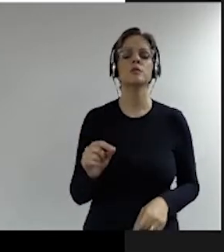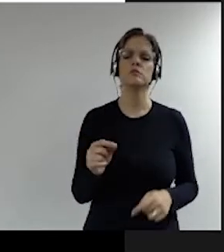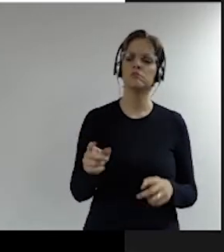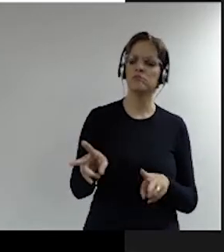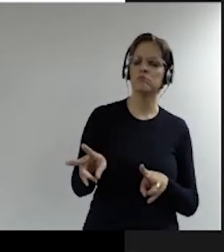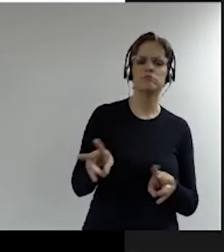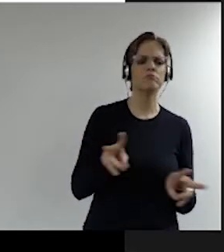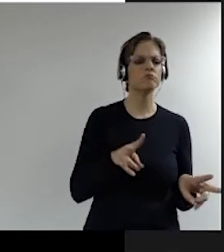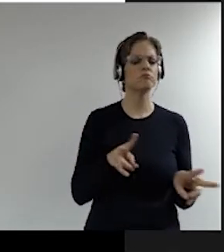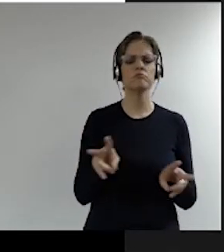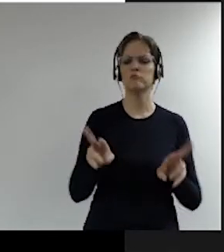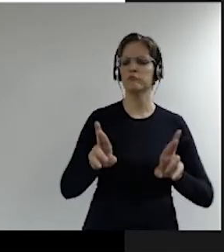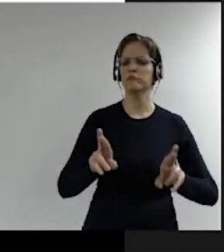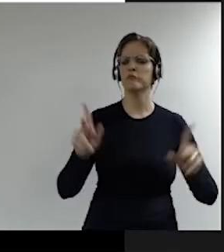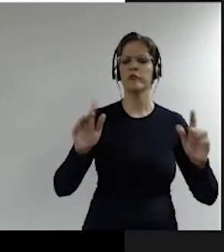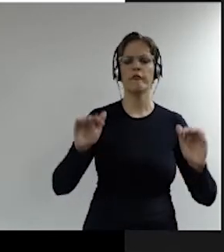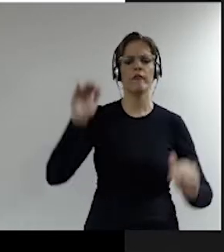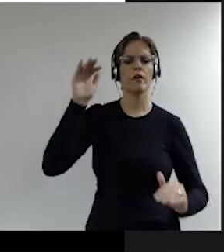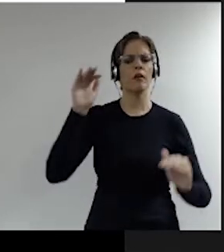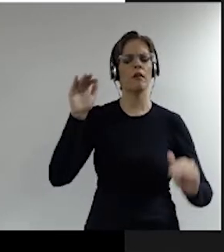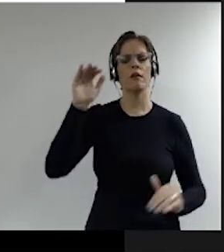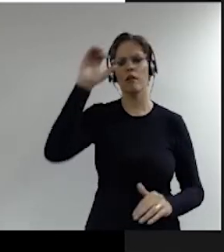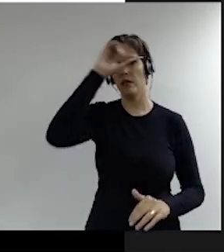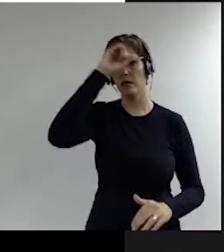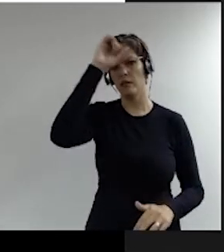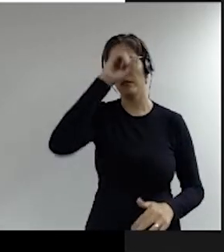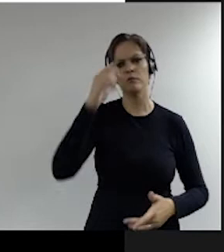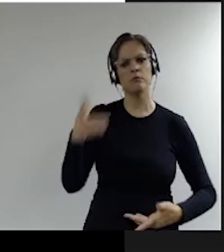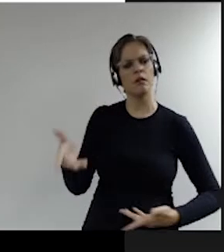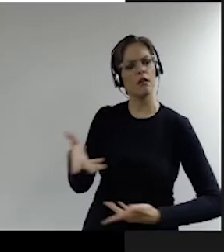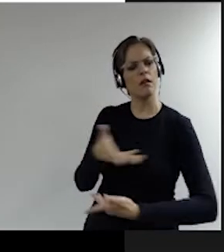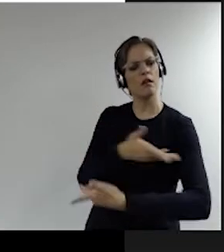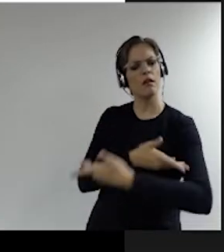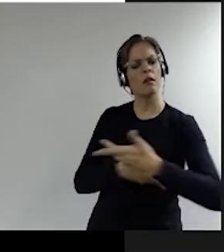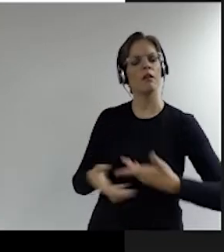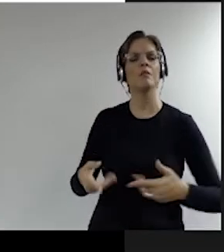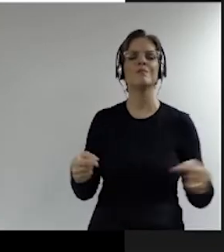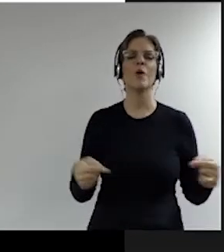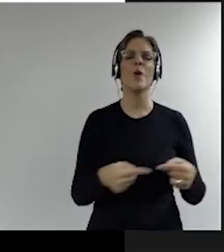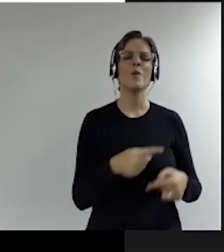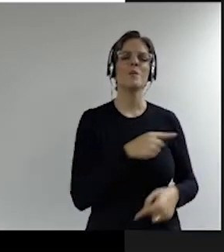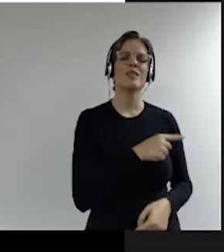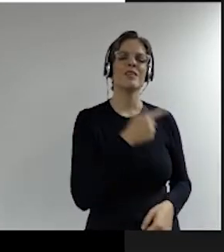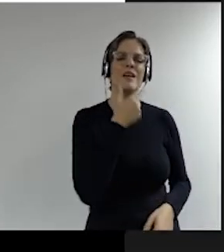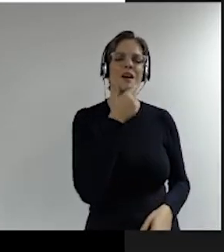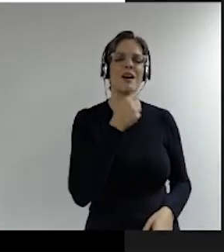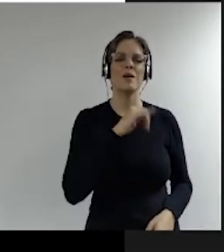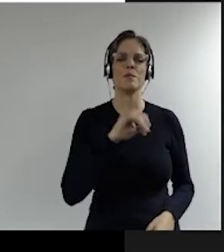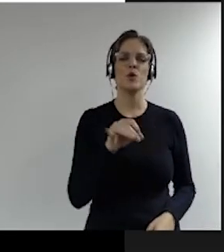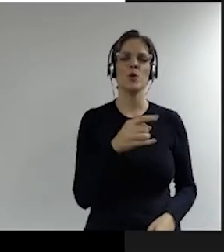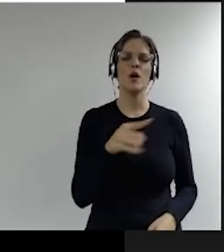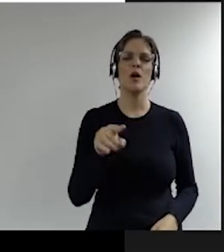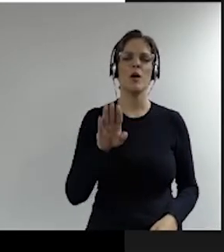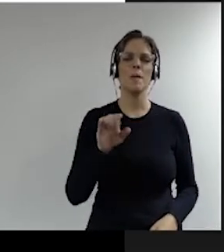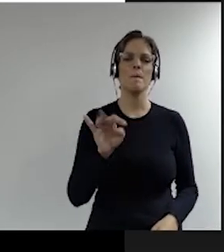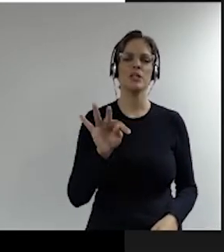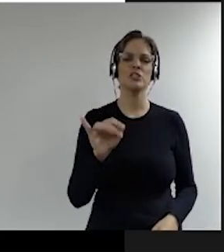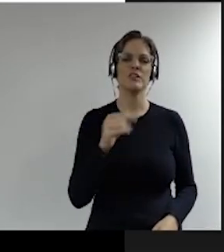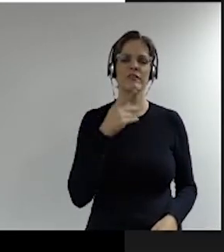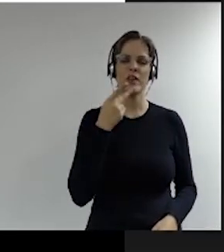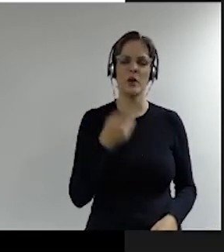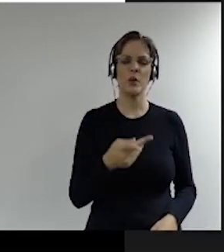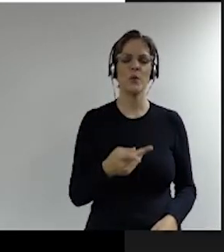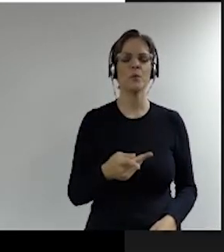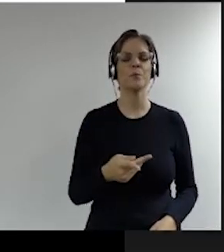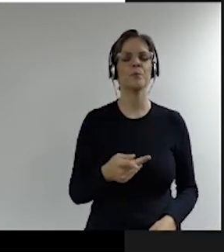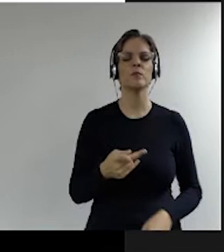desigualdade educacional, inclusive com intersetorialidade, o que dialoga com uma coisa que o João Batista falou, que é fazendo uma